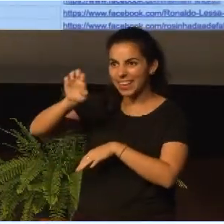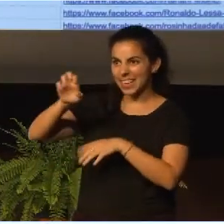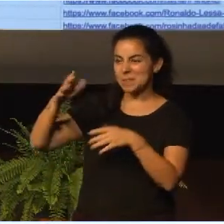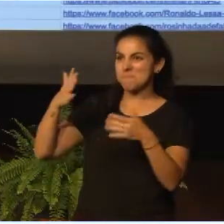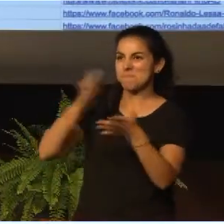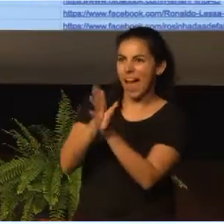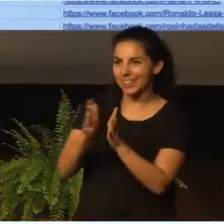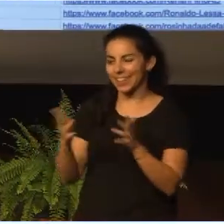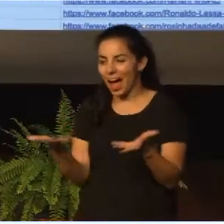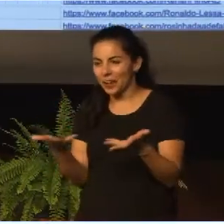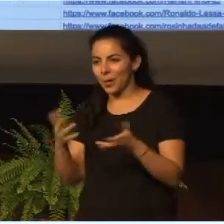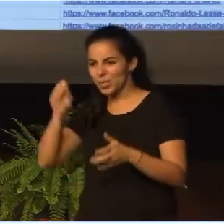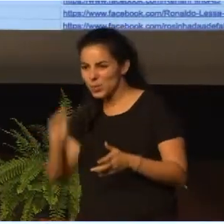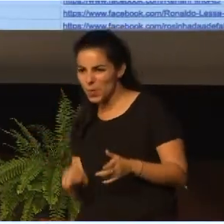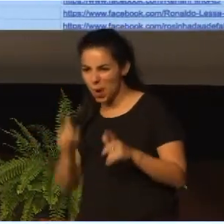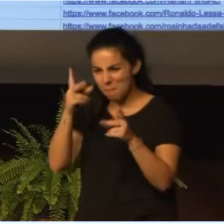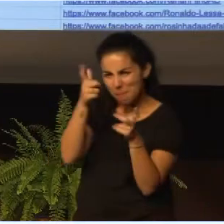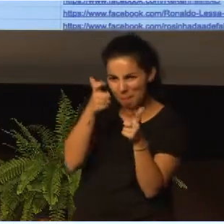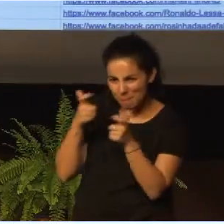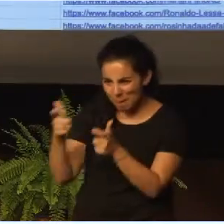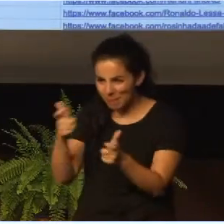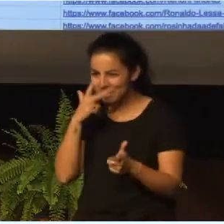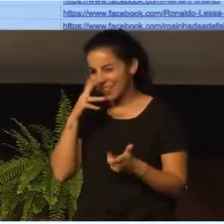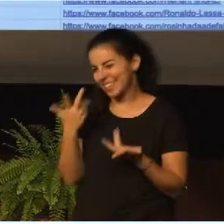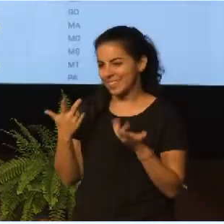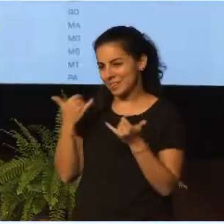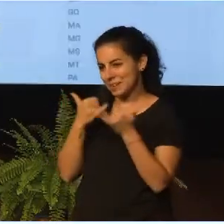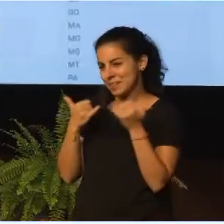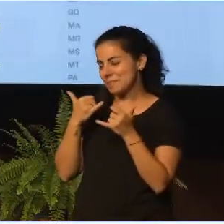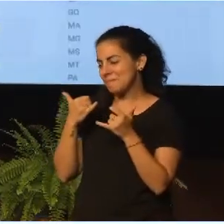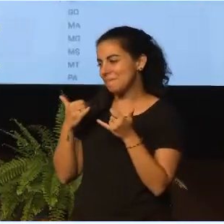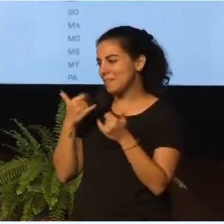Eu falei, caceta, matou o Acre.